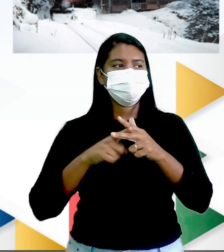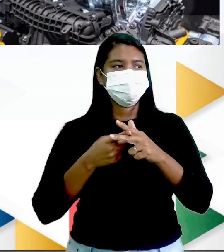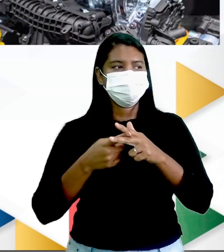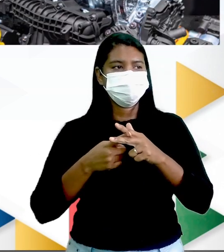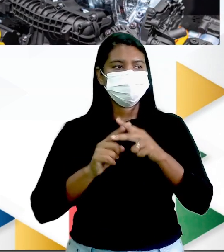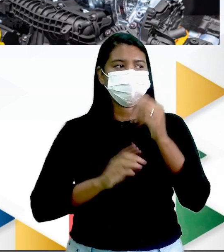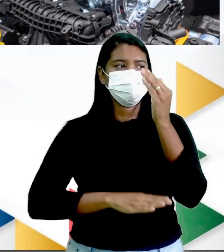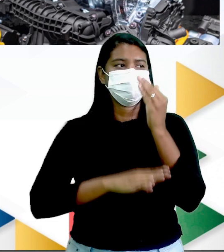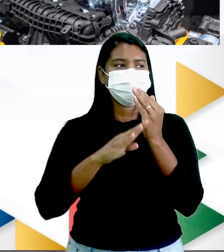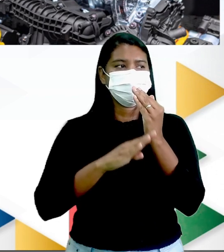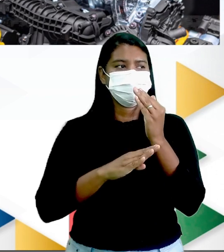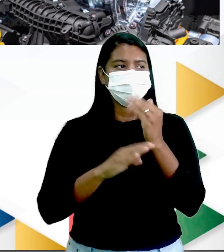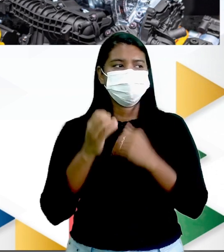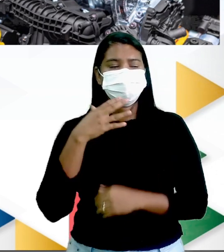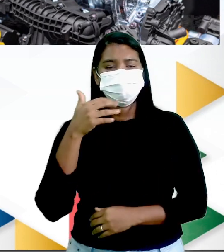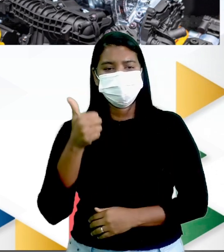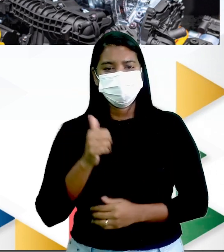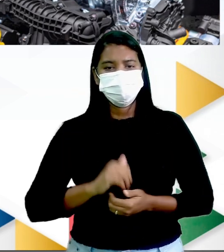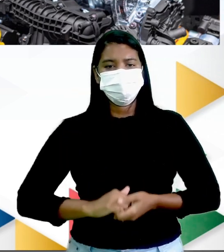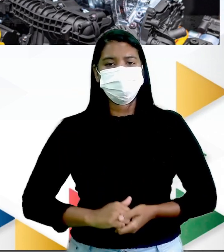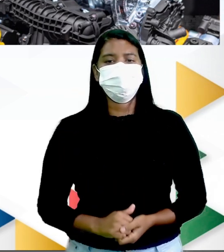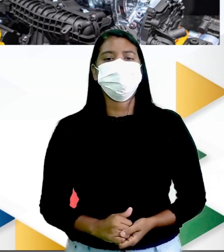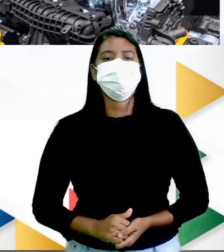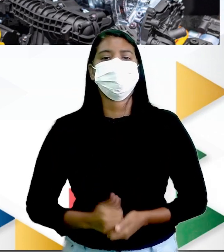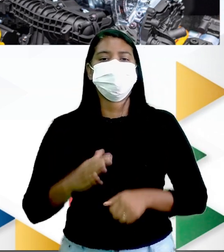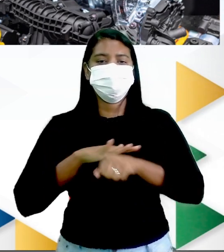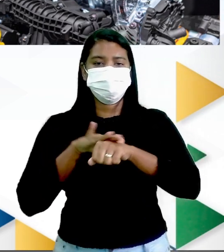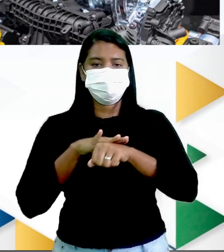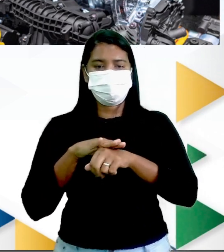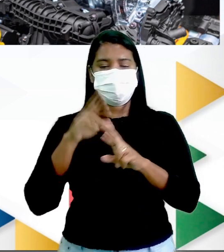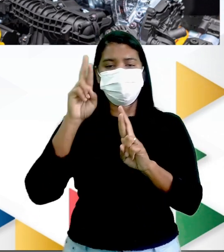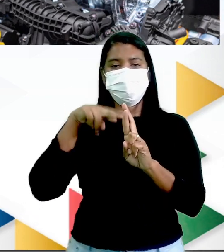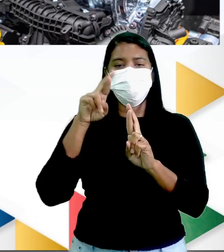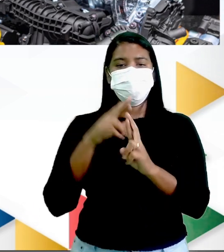térmico. Bom, conversando um pouquinho mais